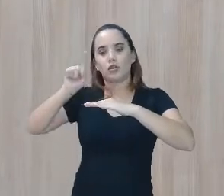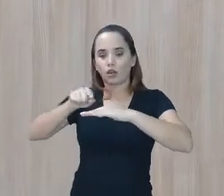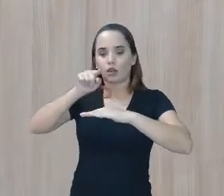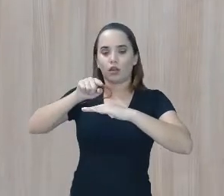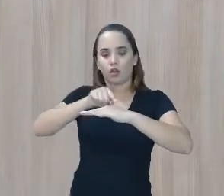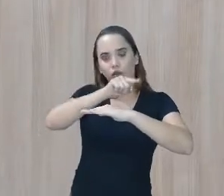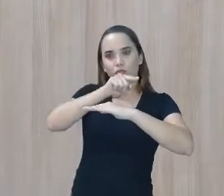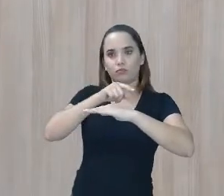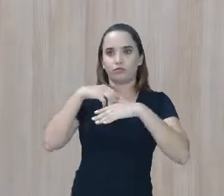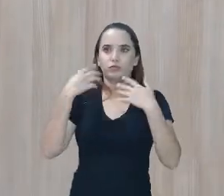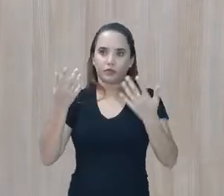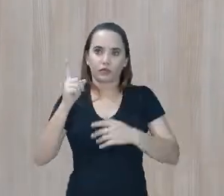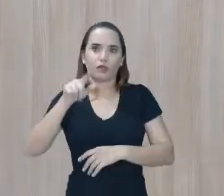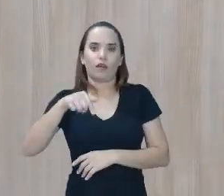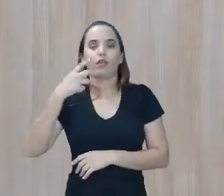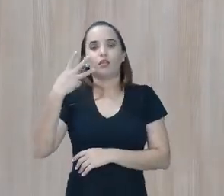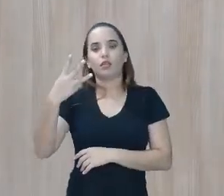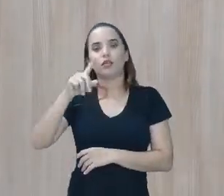terei vai ser o